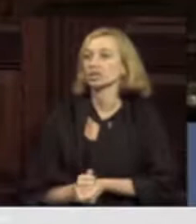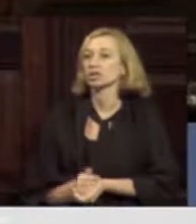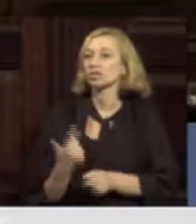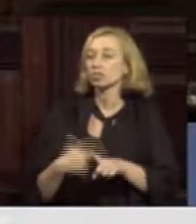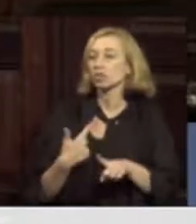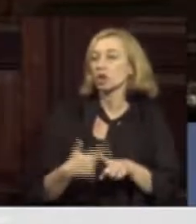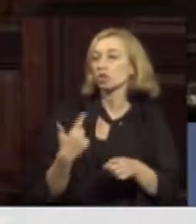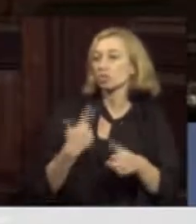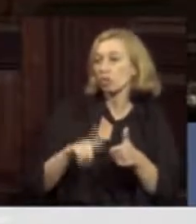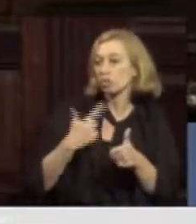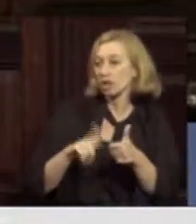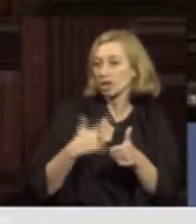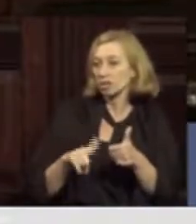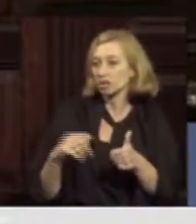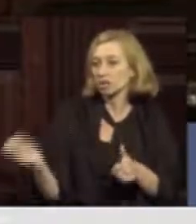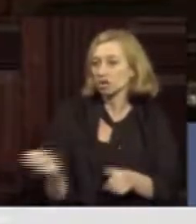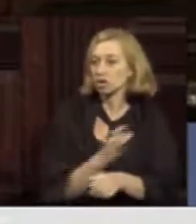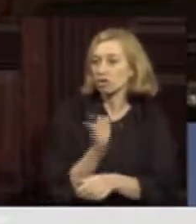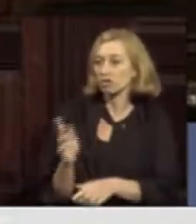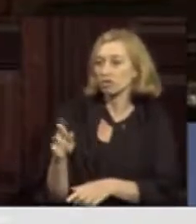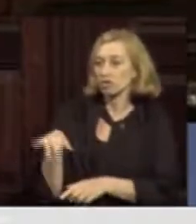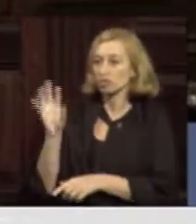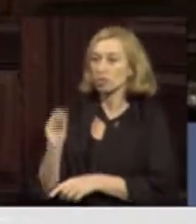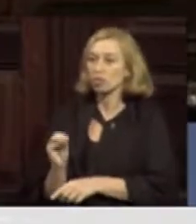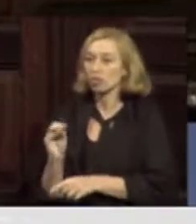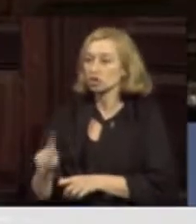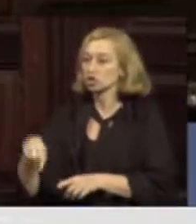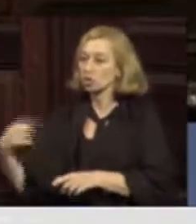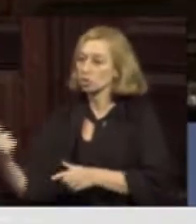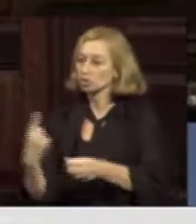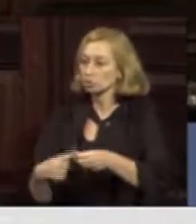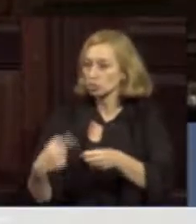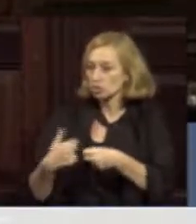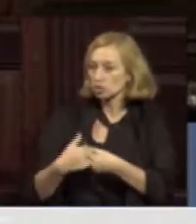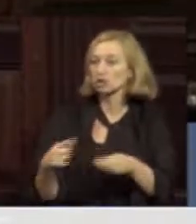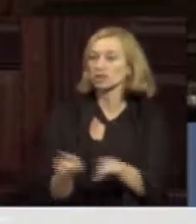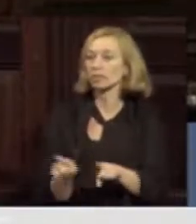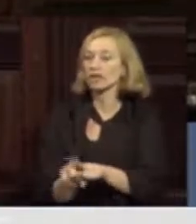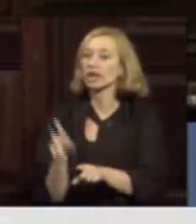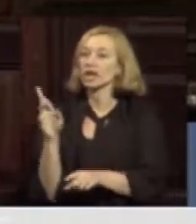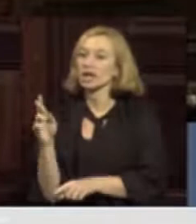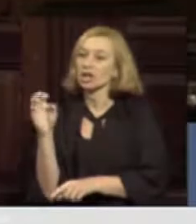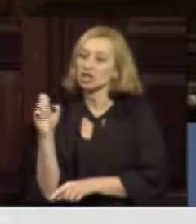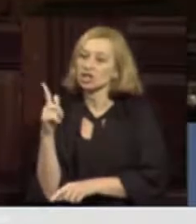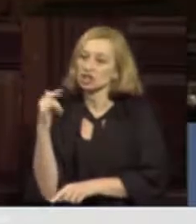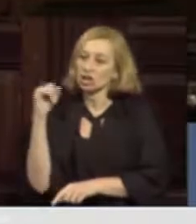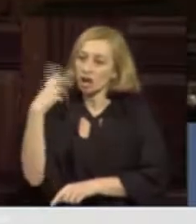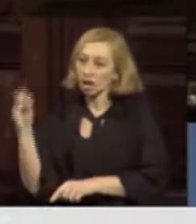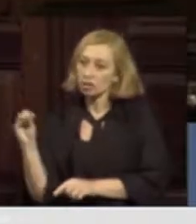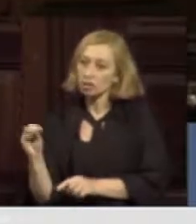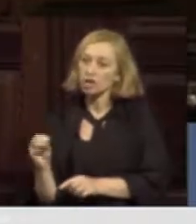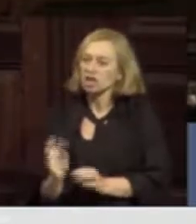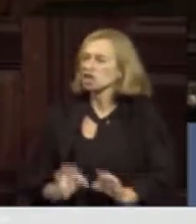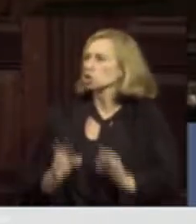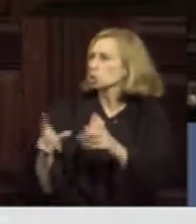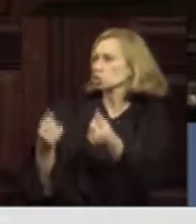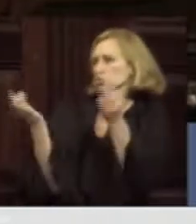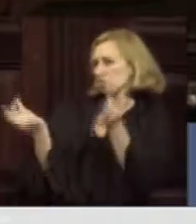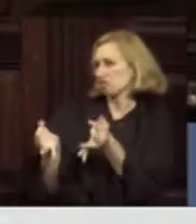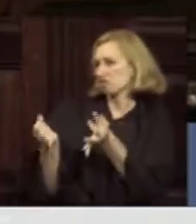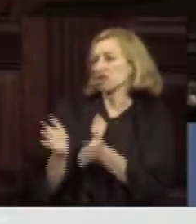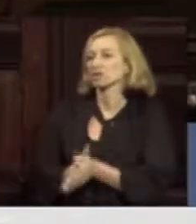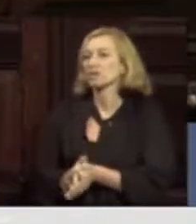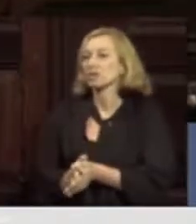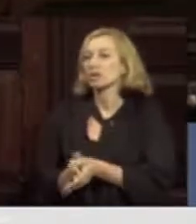problema de Nova Friburgo é um problema também de outros municípios e de outras regiões. Está tudo perfeito em Nova Friburgo? É claro que